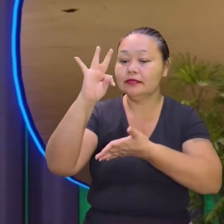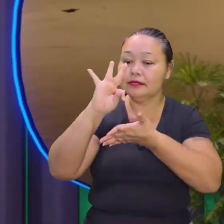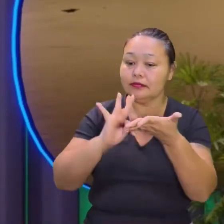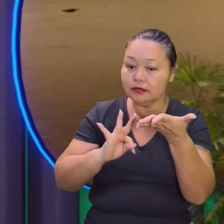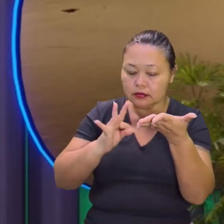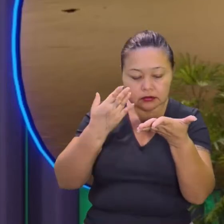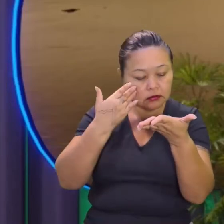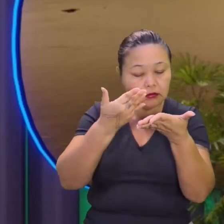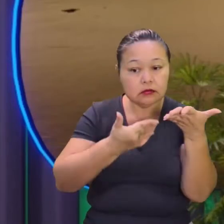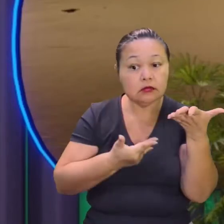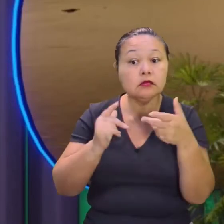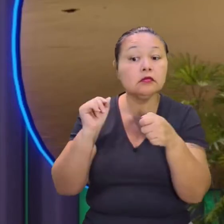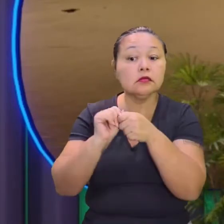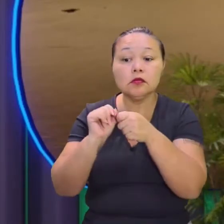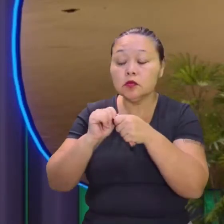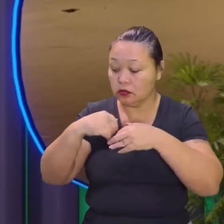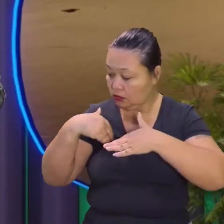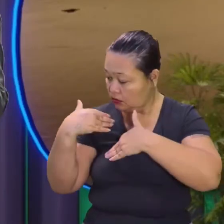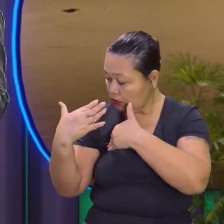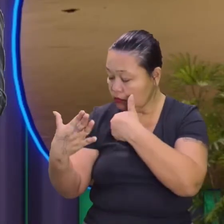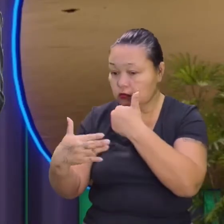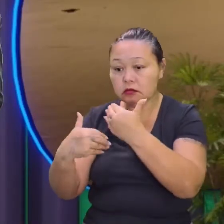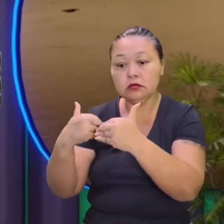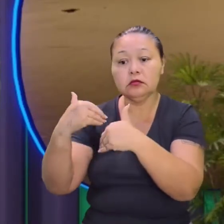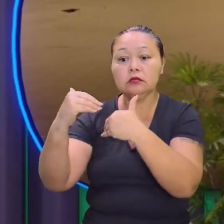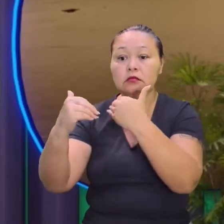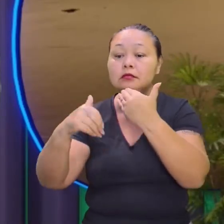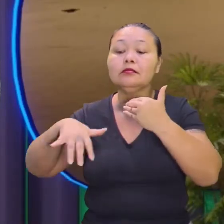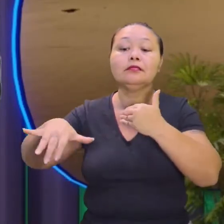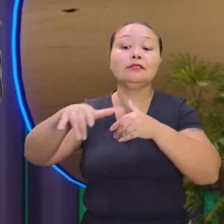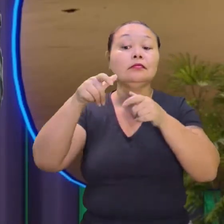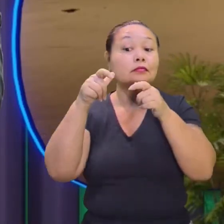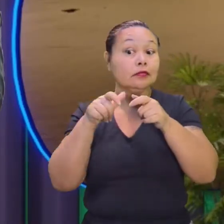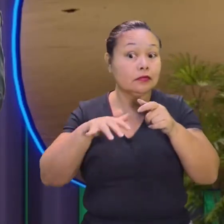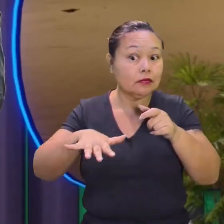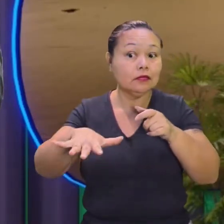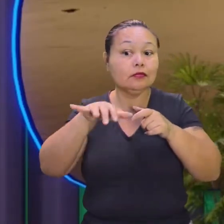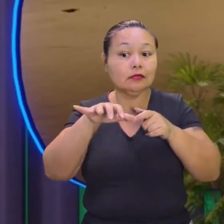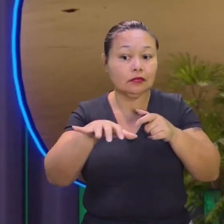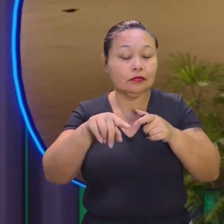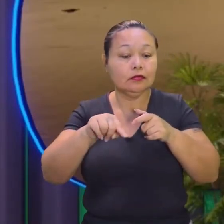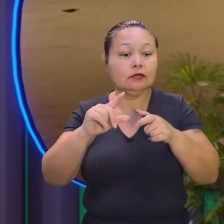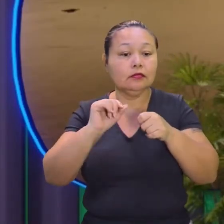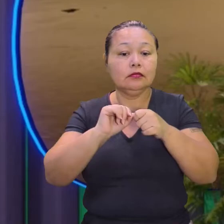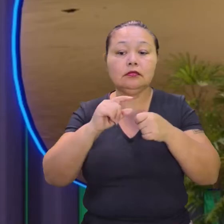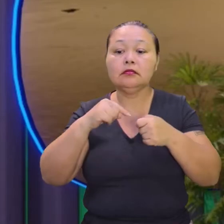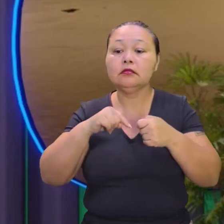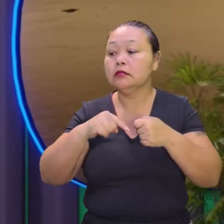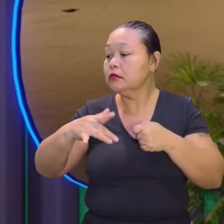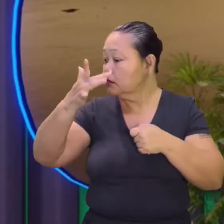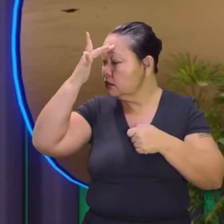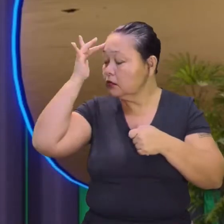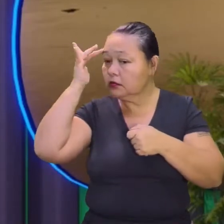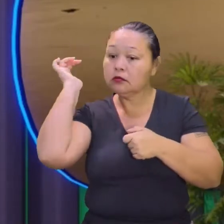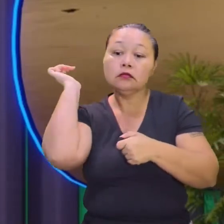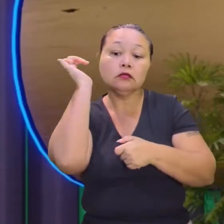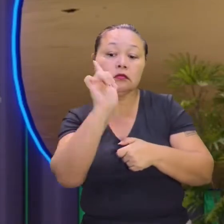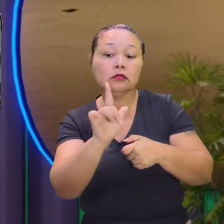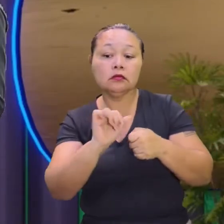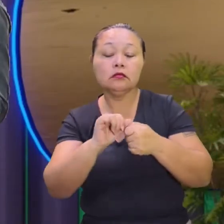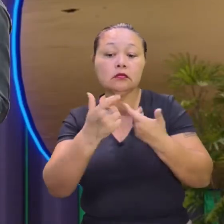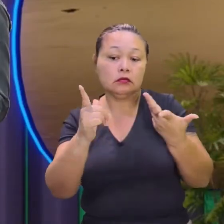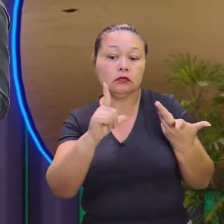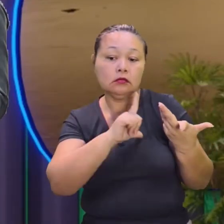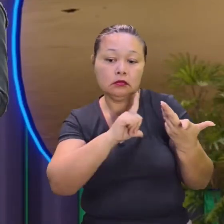colocou, vai fazendo desenvolvimento regional, vai fazendo com que aquelas pessoas consigam